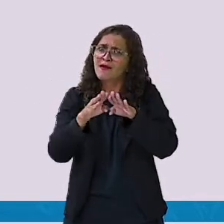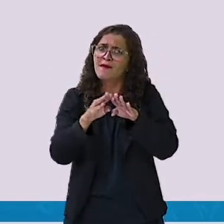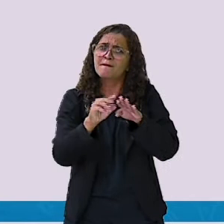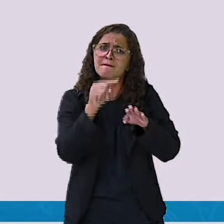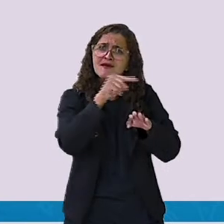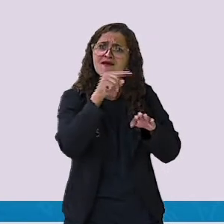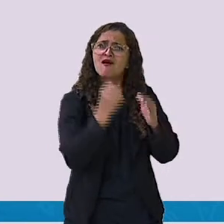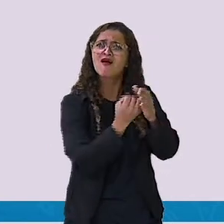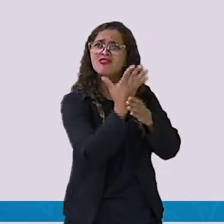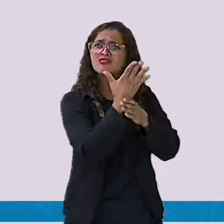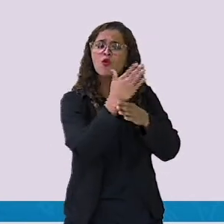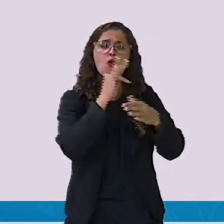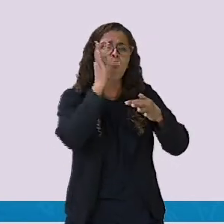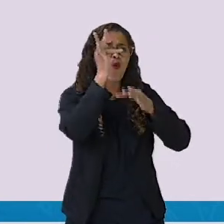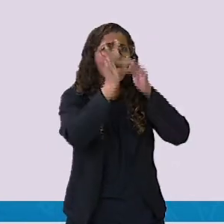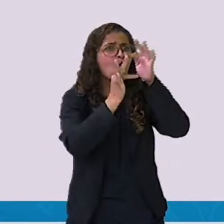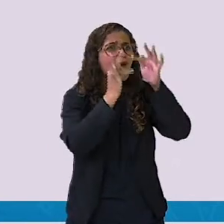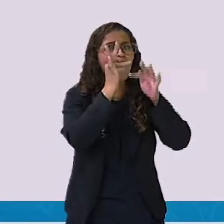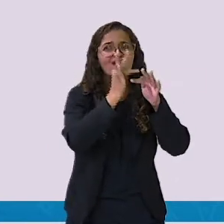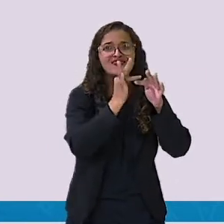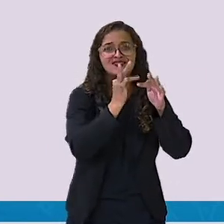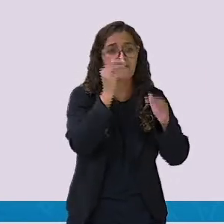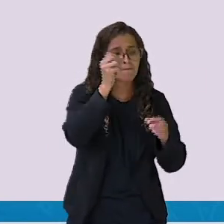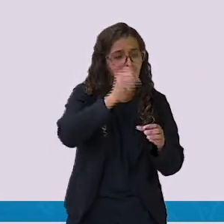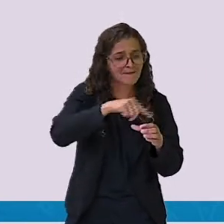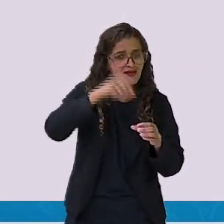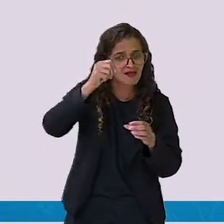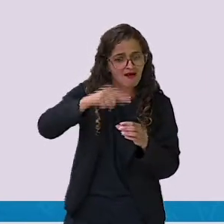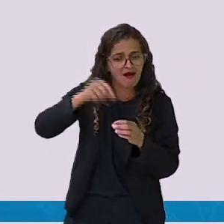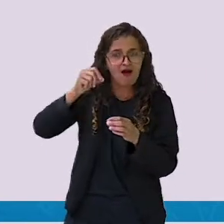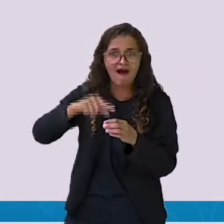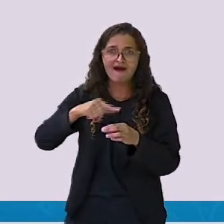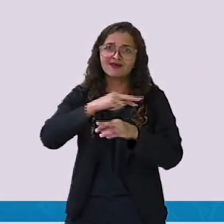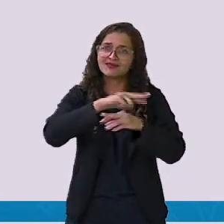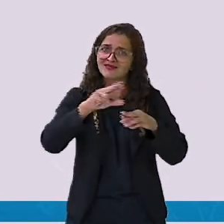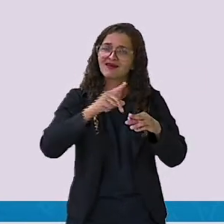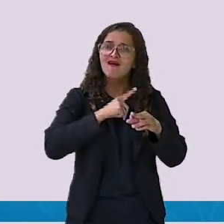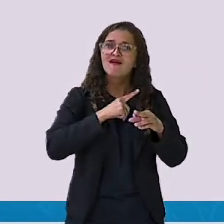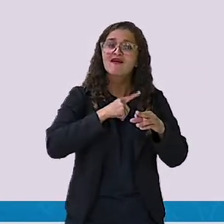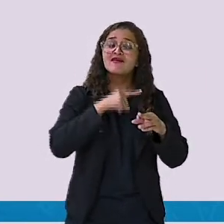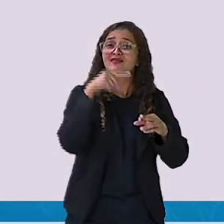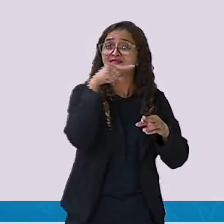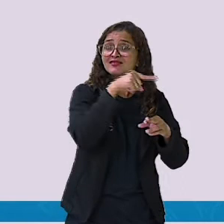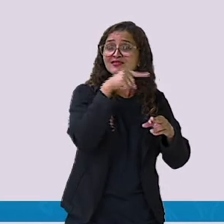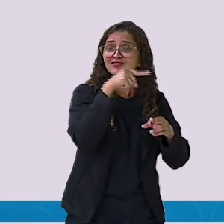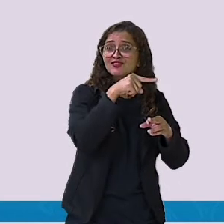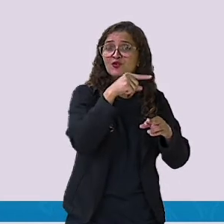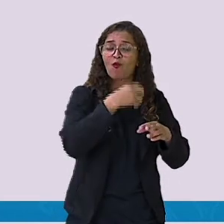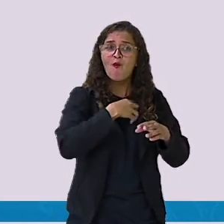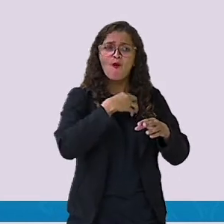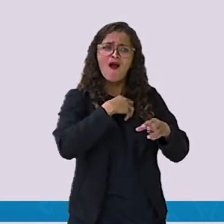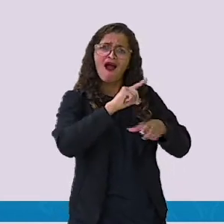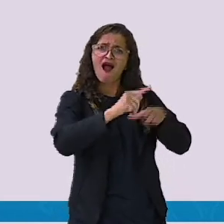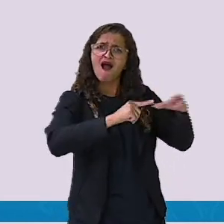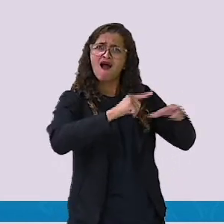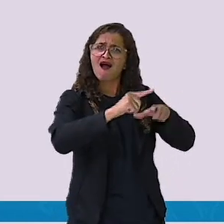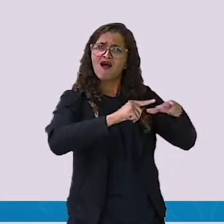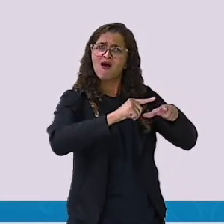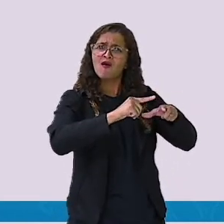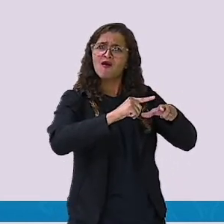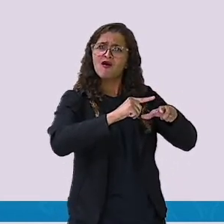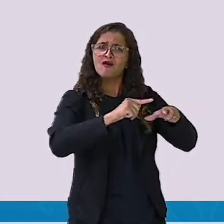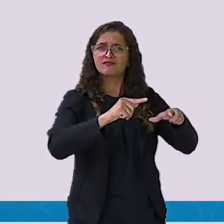e mudas de plantas. Esse tipo de produção industrial pode ser feito em cooperativas, onde